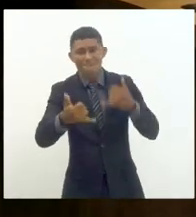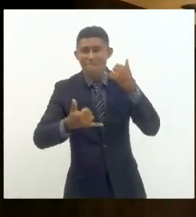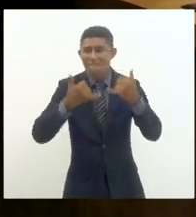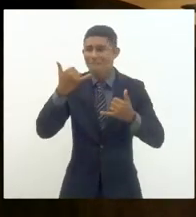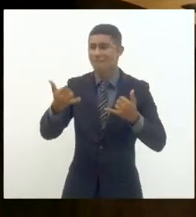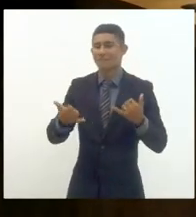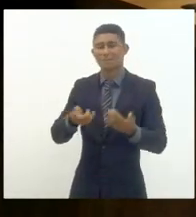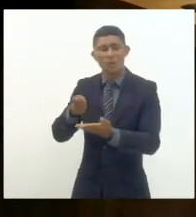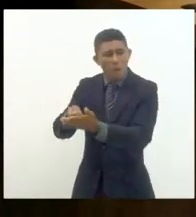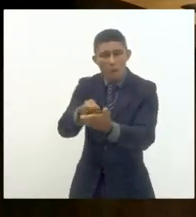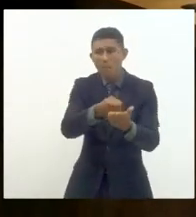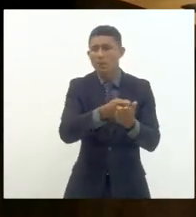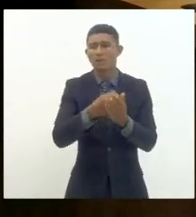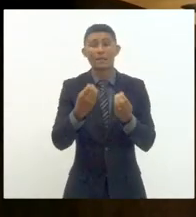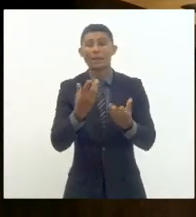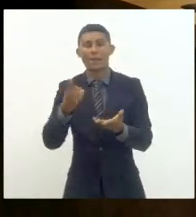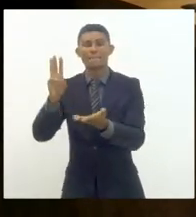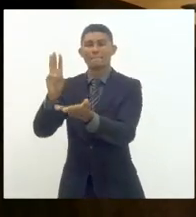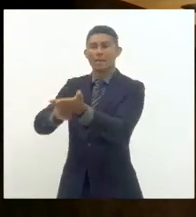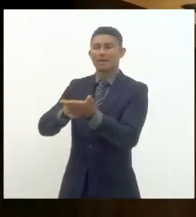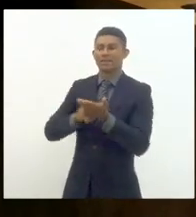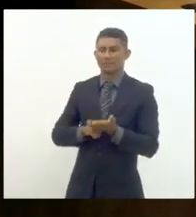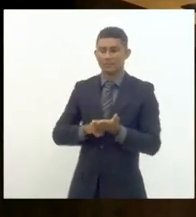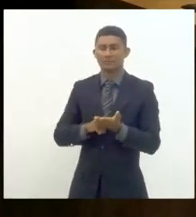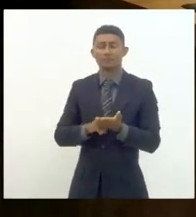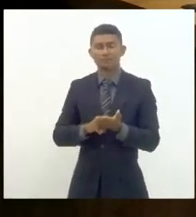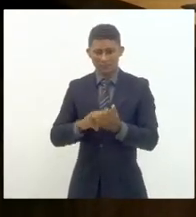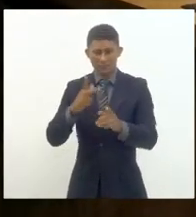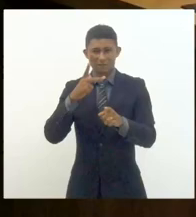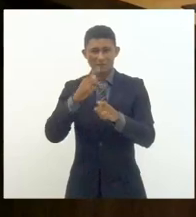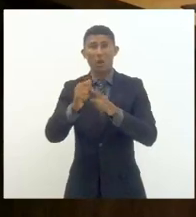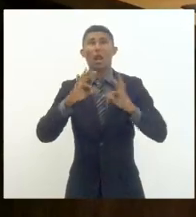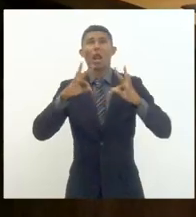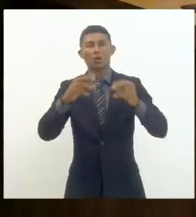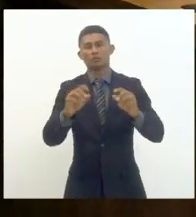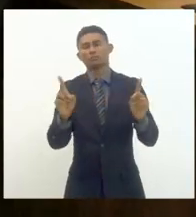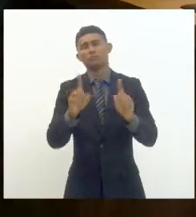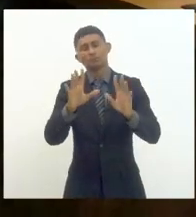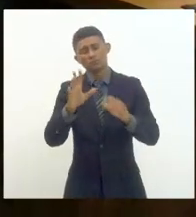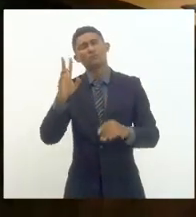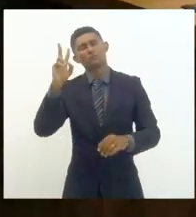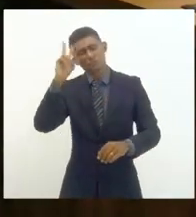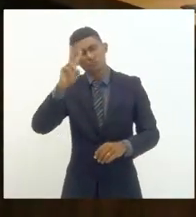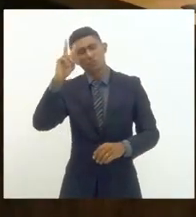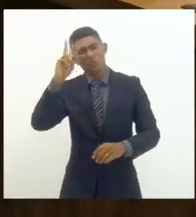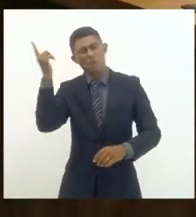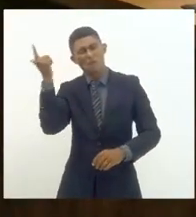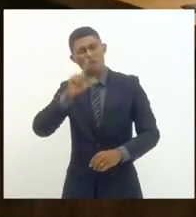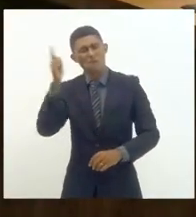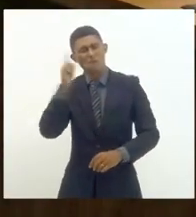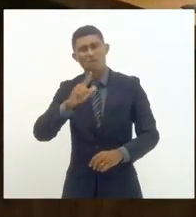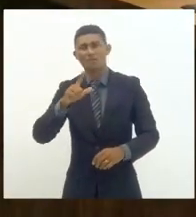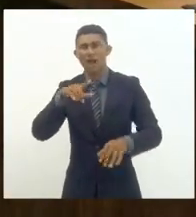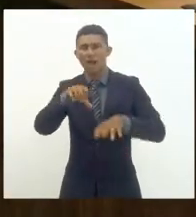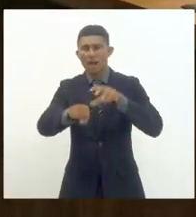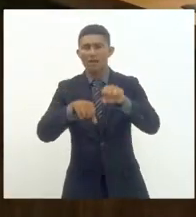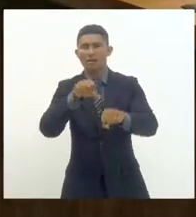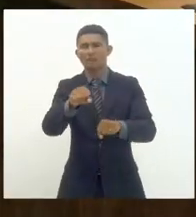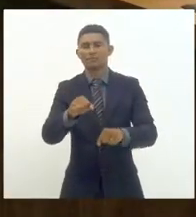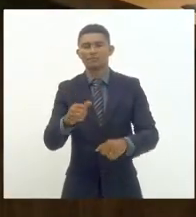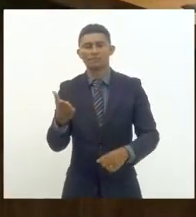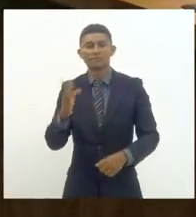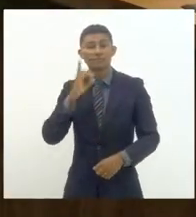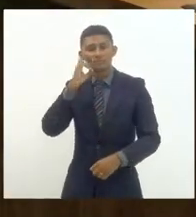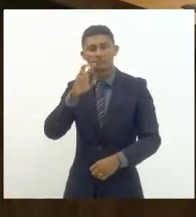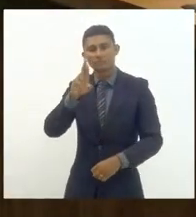governo na casa para que essa mensagem chegasse. Não foi uma vitória completa, mas é uma vitória histórica. Deputado Robson Leite aqui presente, sempre